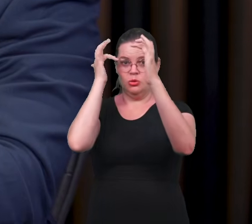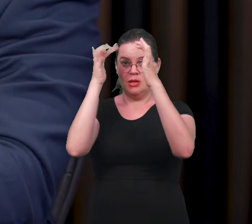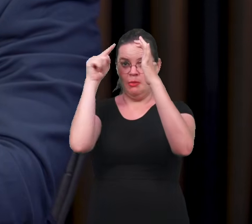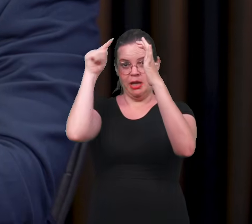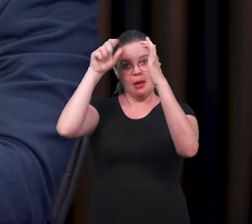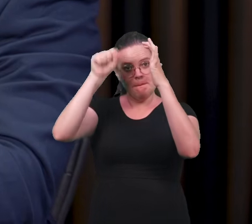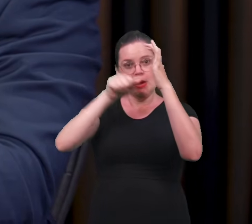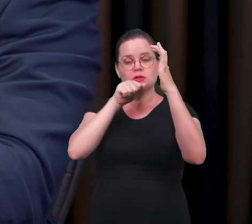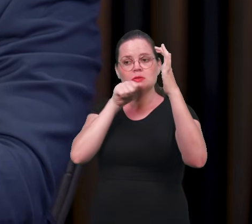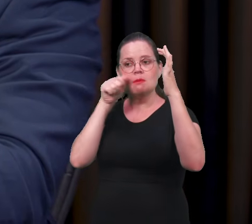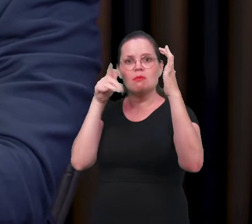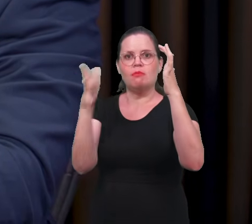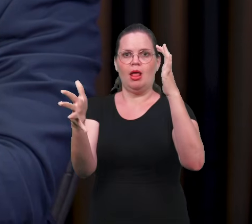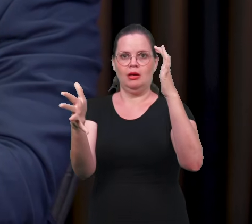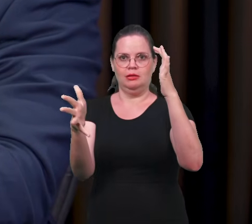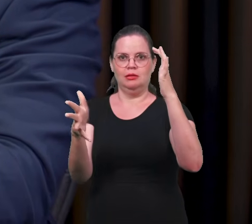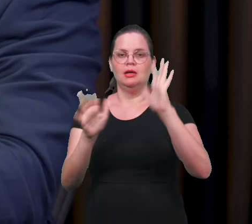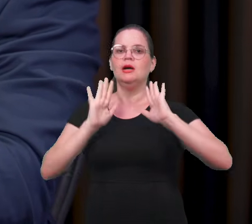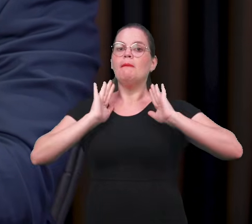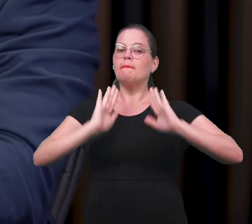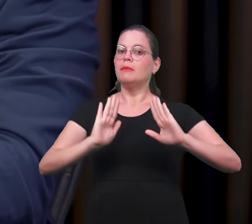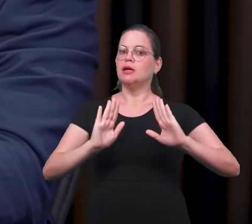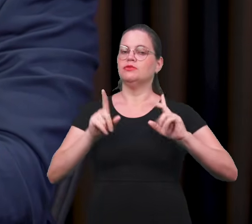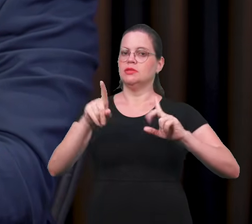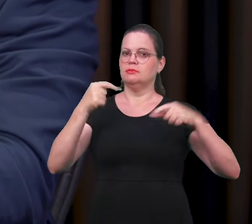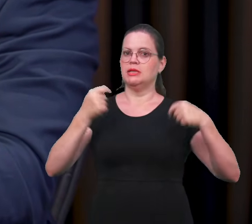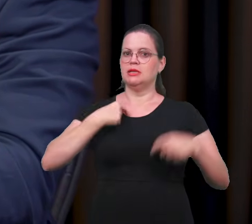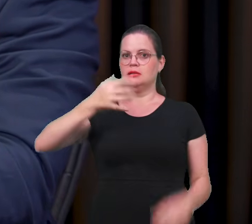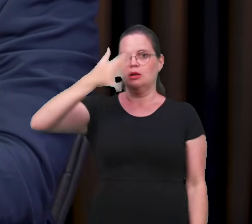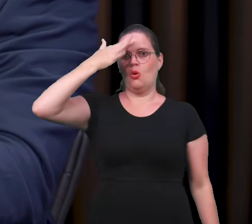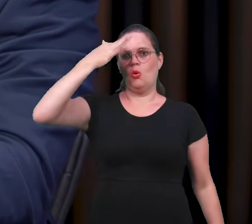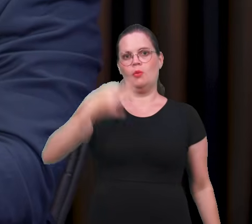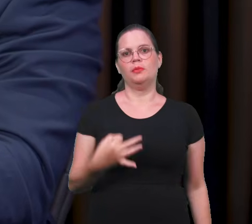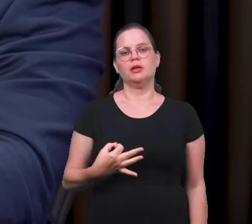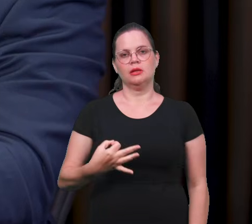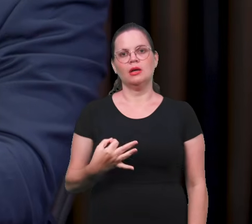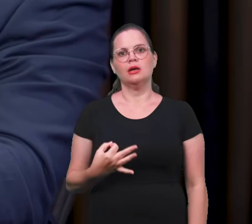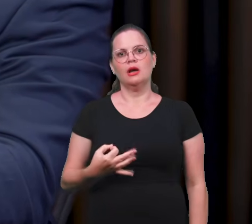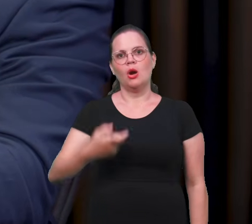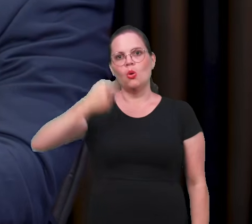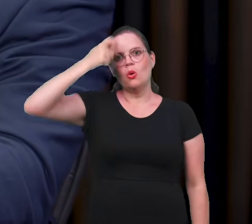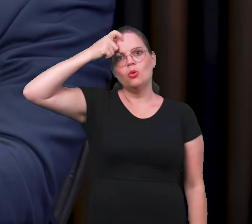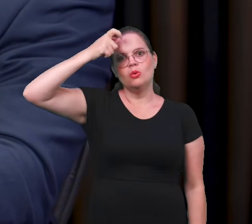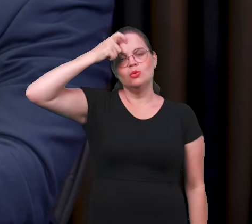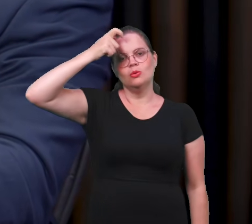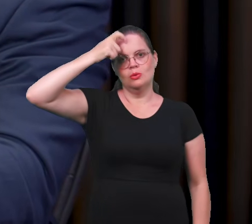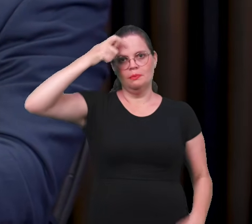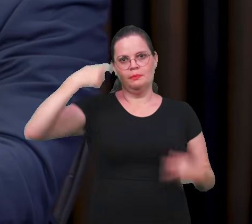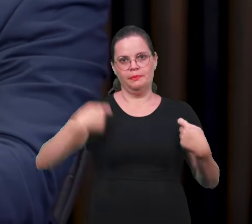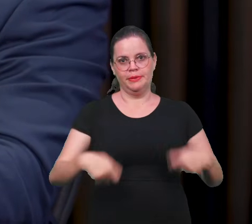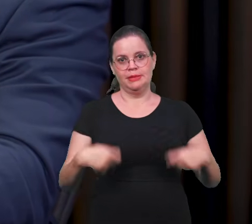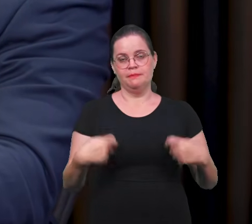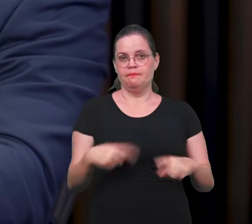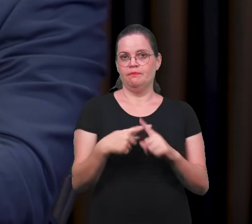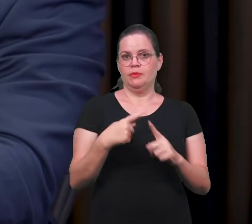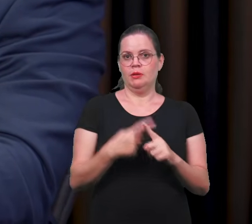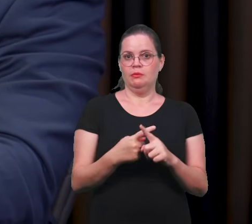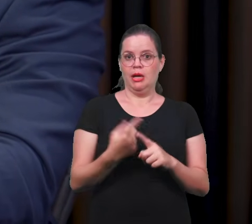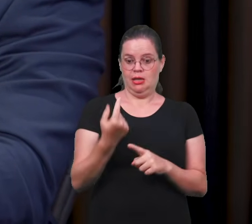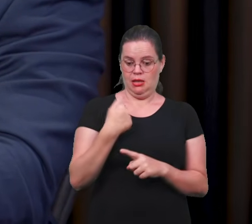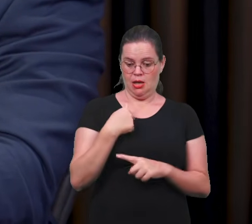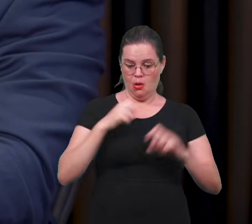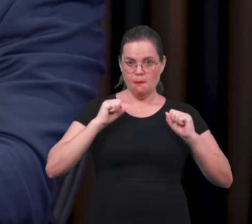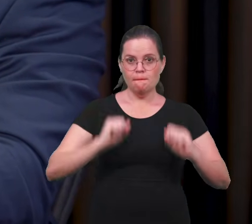coração. Agora, eu preciso ter consciência disso. Porque se eu não tiver consciência que o meu coração ele tem essa